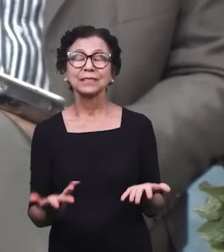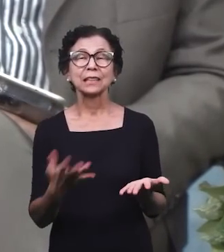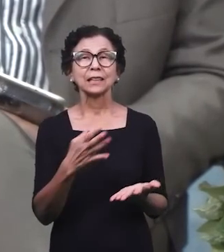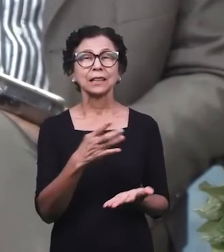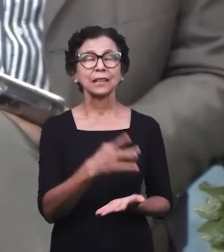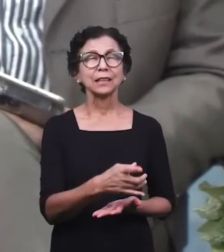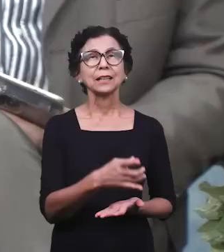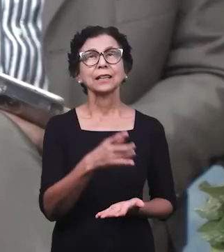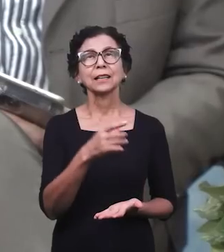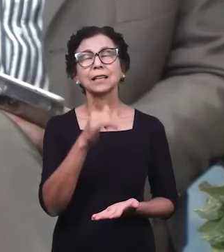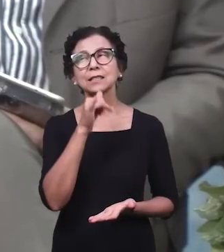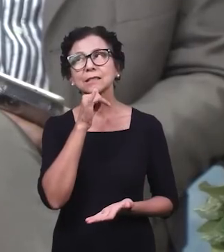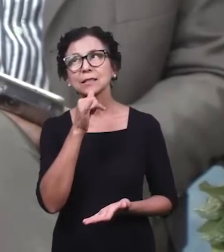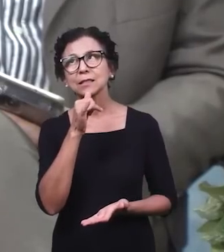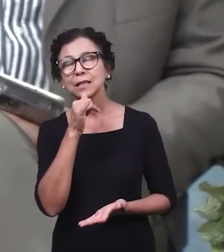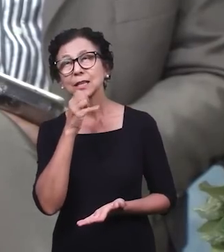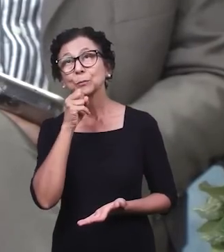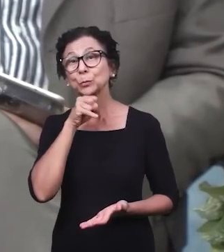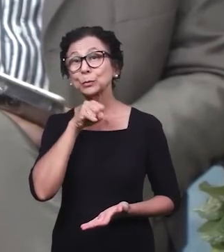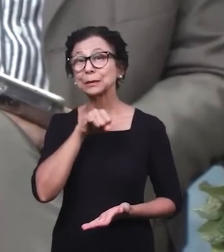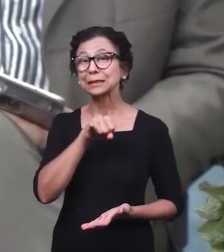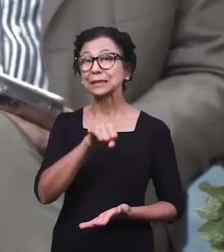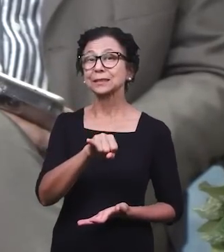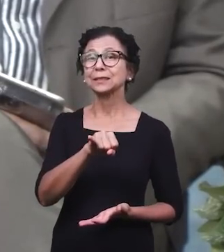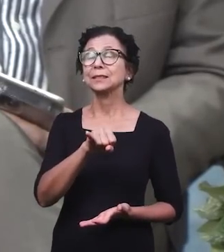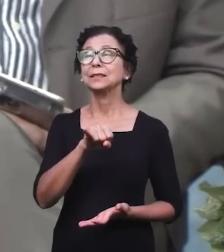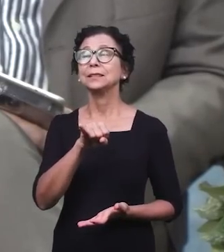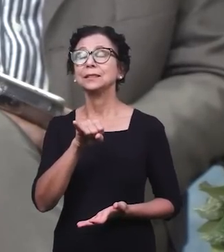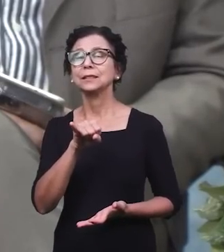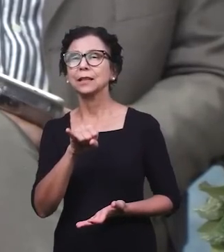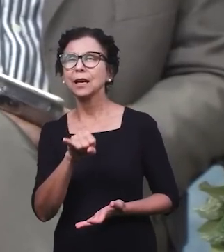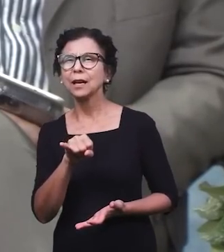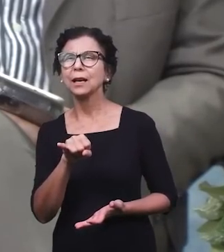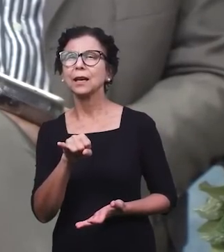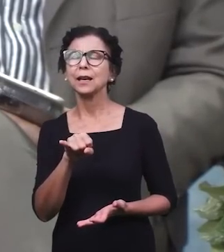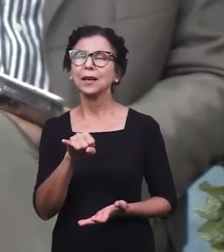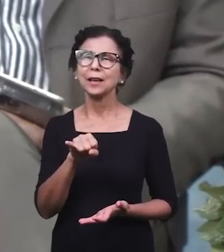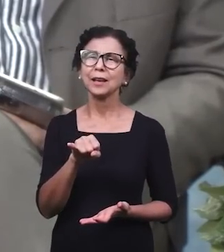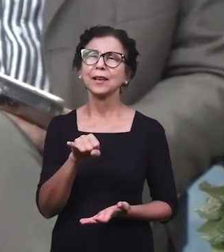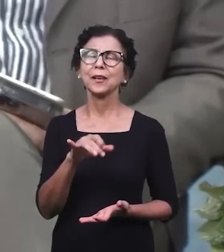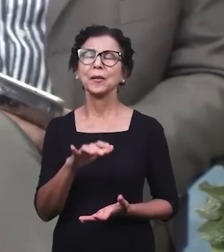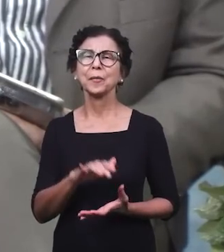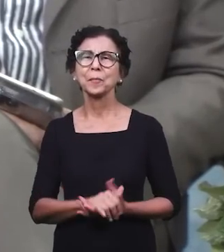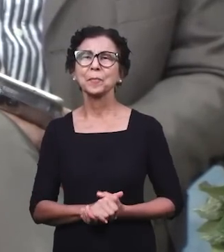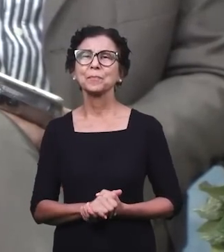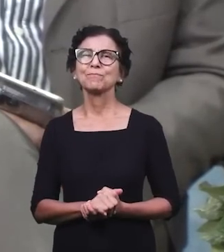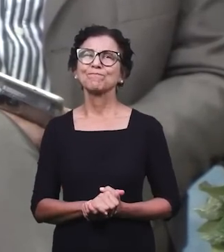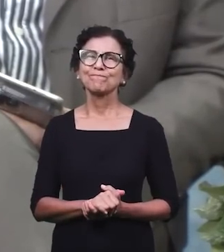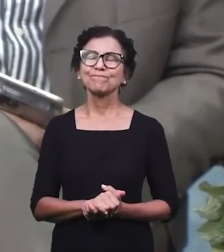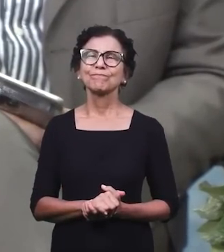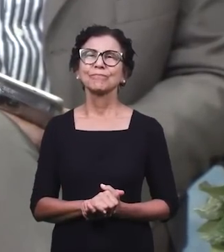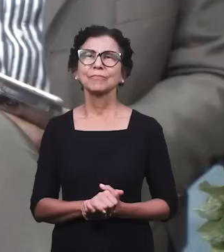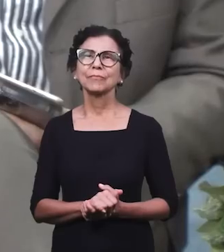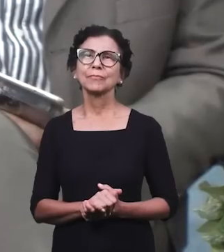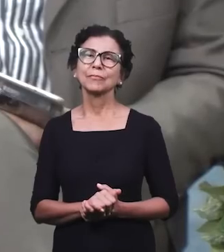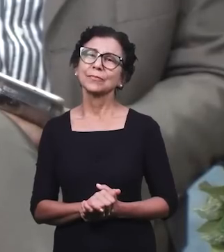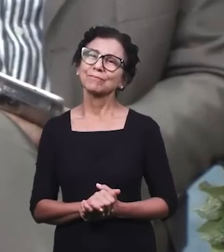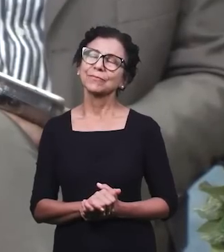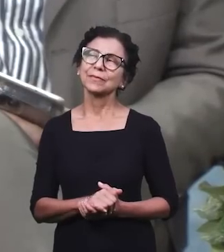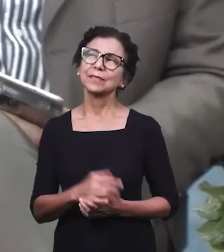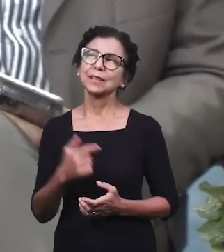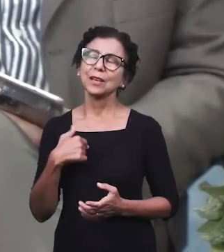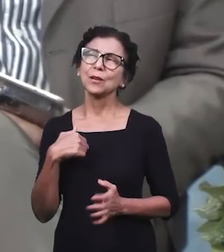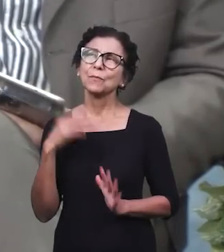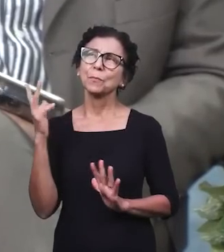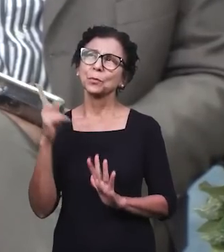você eventualmente ter alguma expectativa, mas você sabe que você não vai atingir aquela